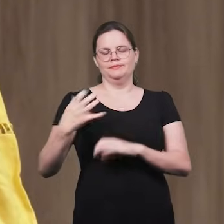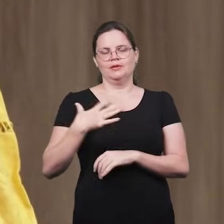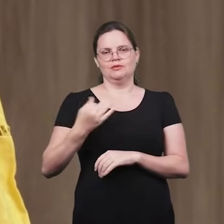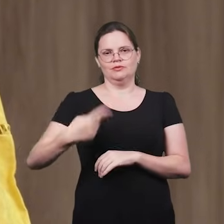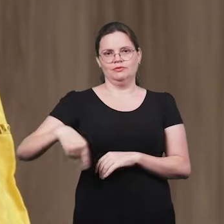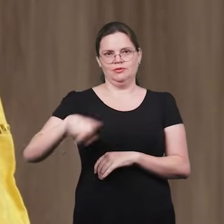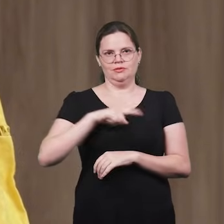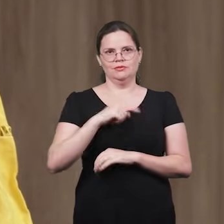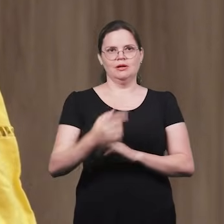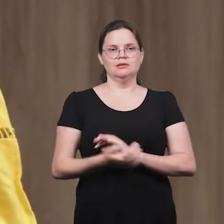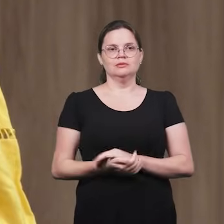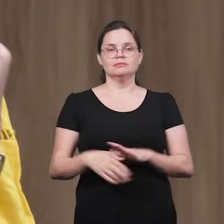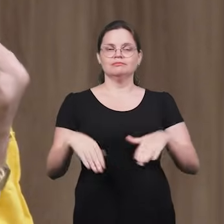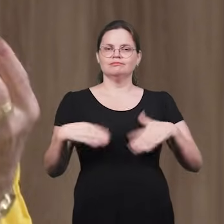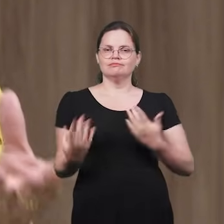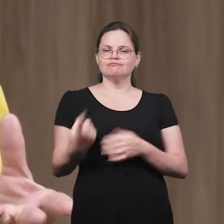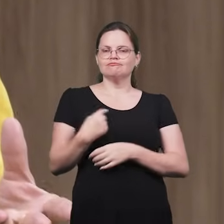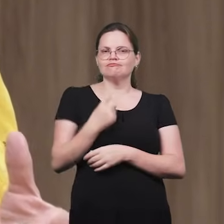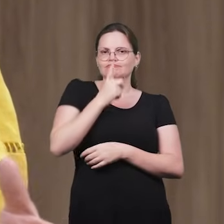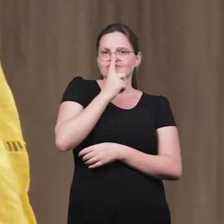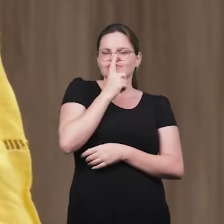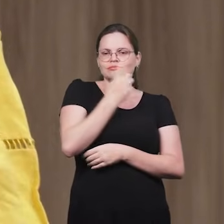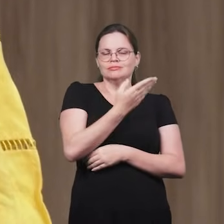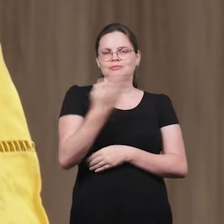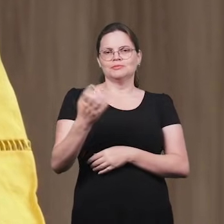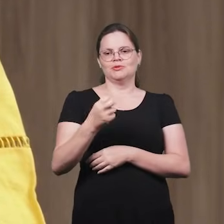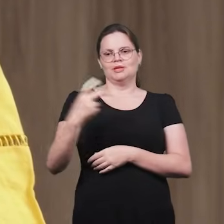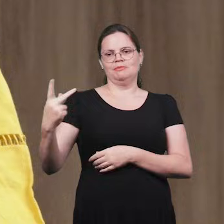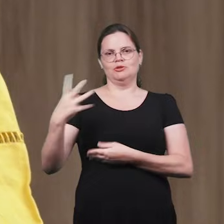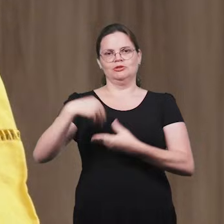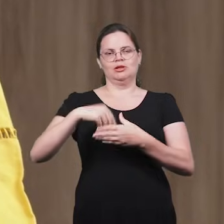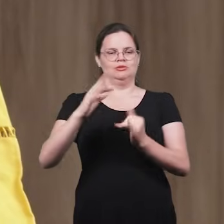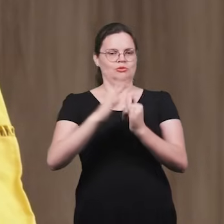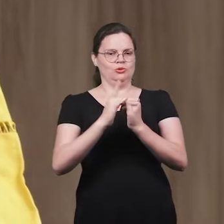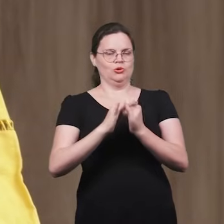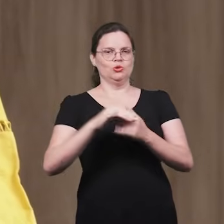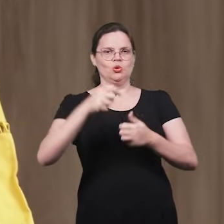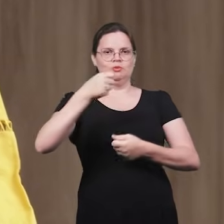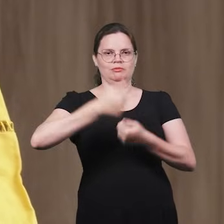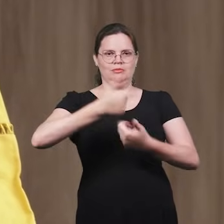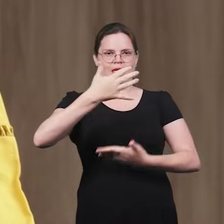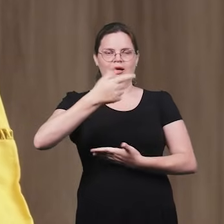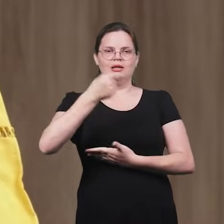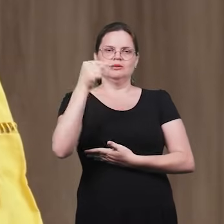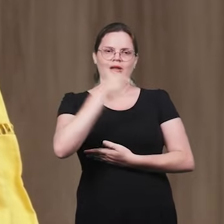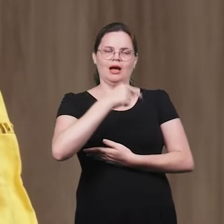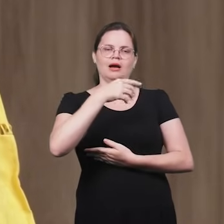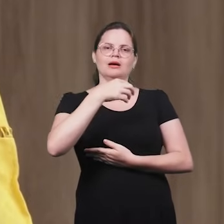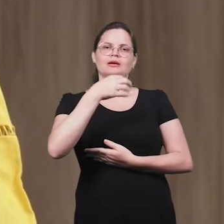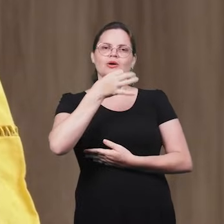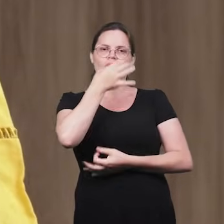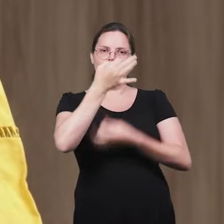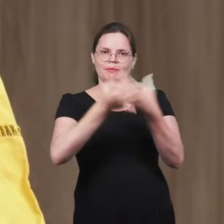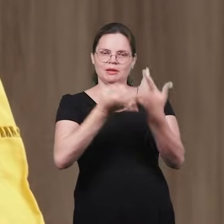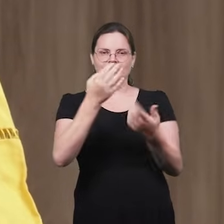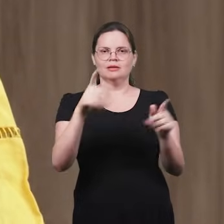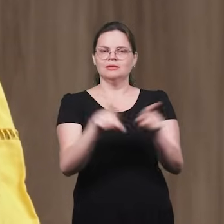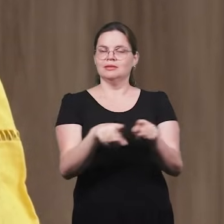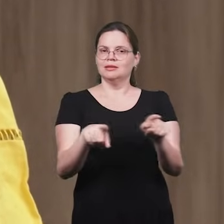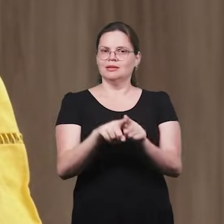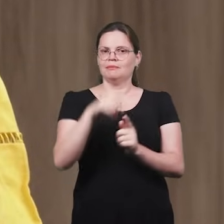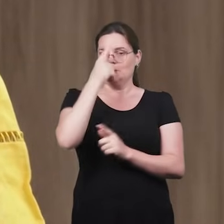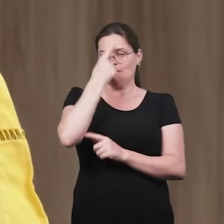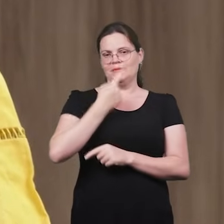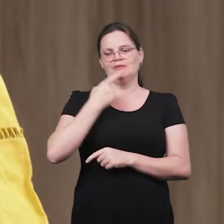Então, essa proximidade, tanto dos episódios no YouTube quanto do perfil do Instagram, trouxe encorajamento,